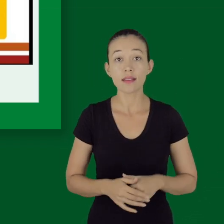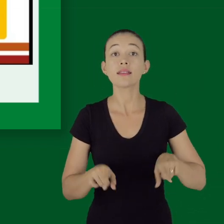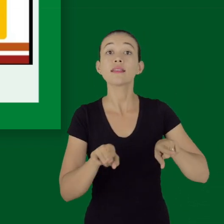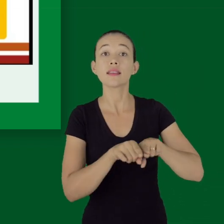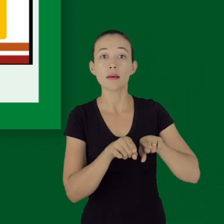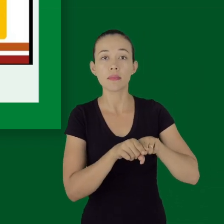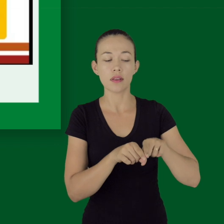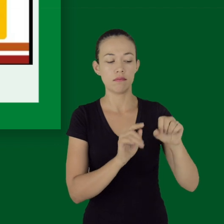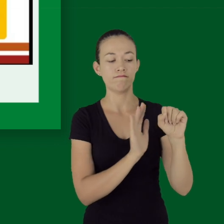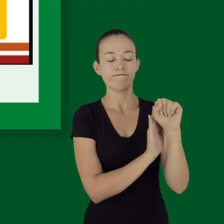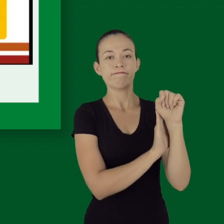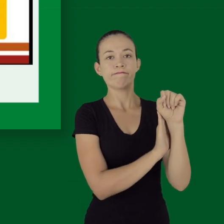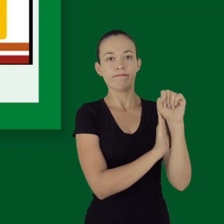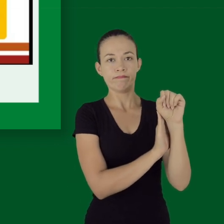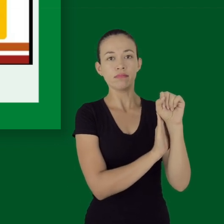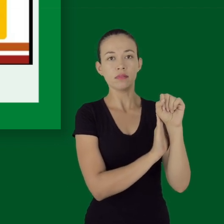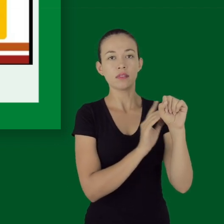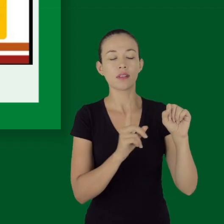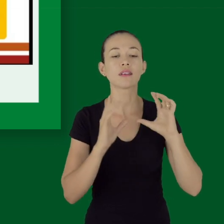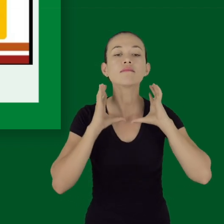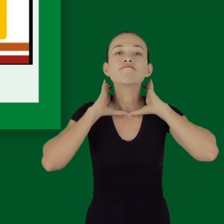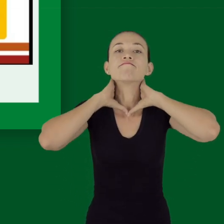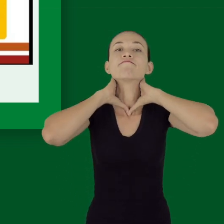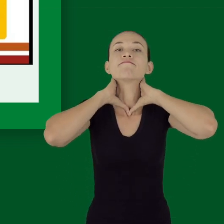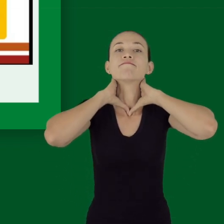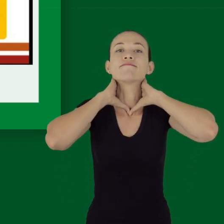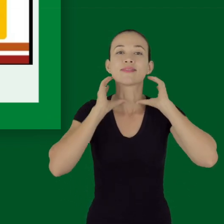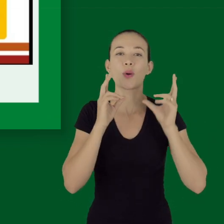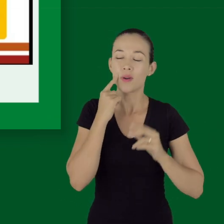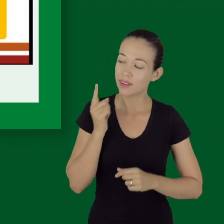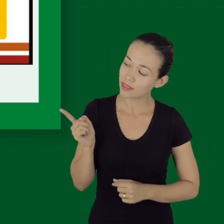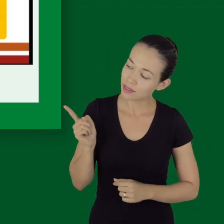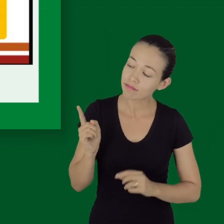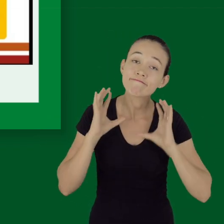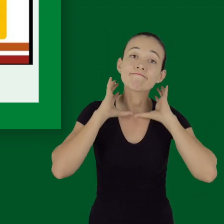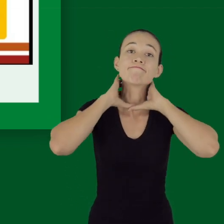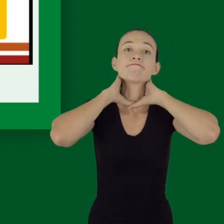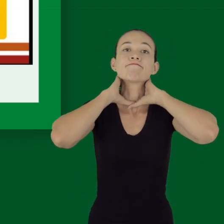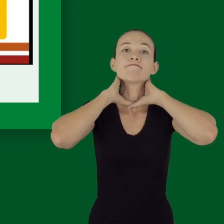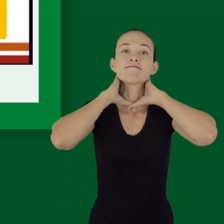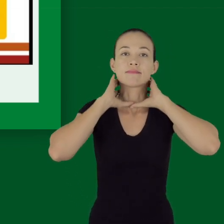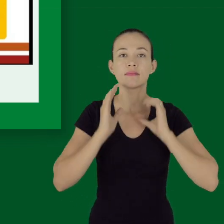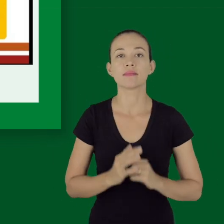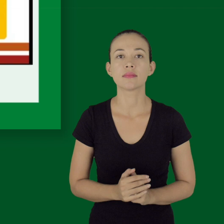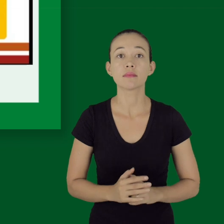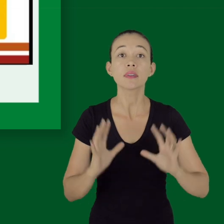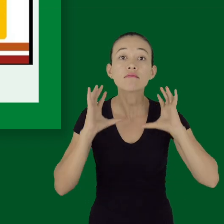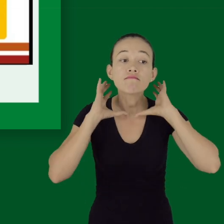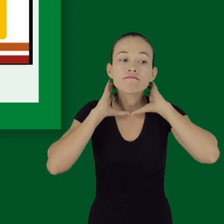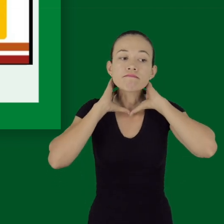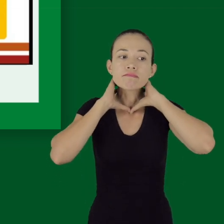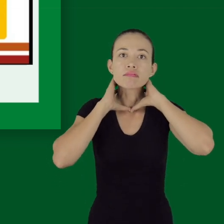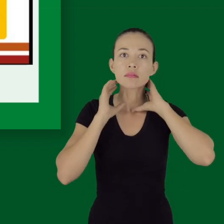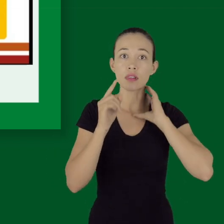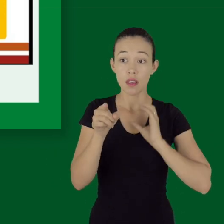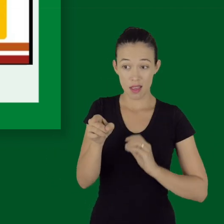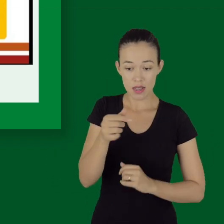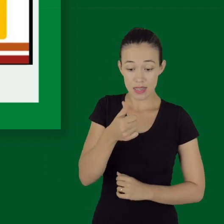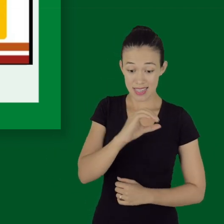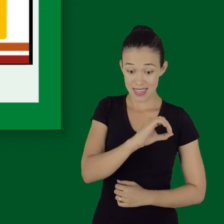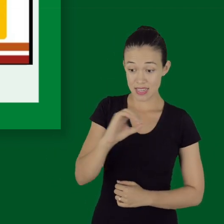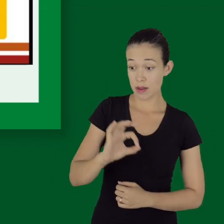ele restringe 80% a 90% da flexão anterior, mas ele só restringe 50% da